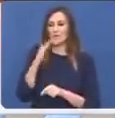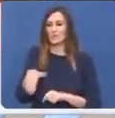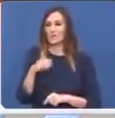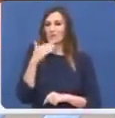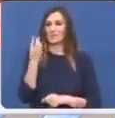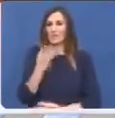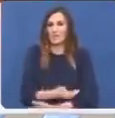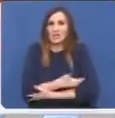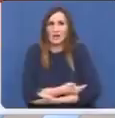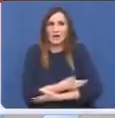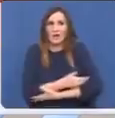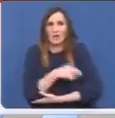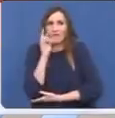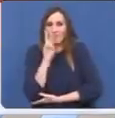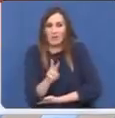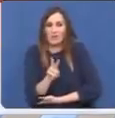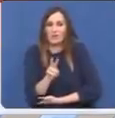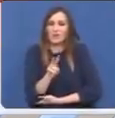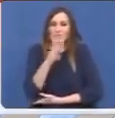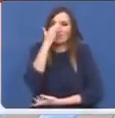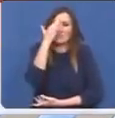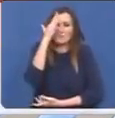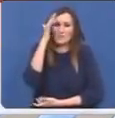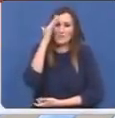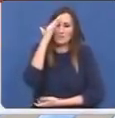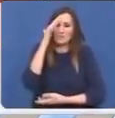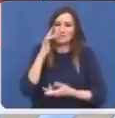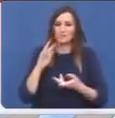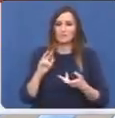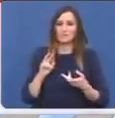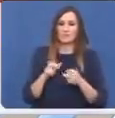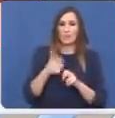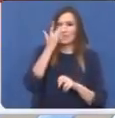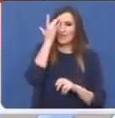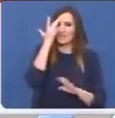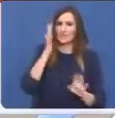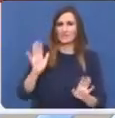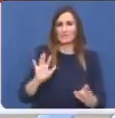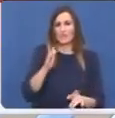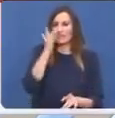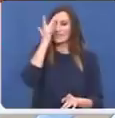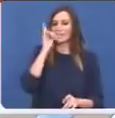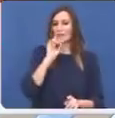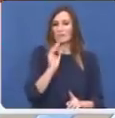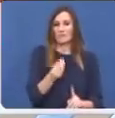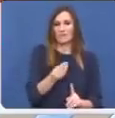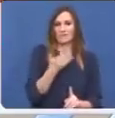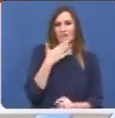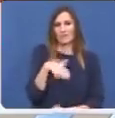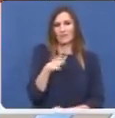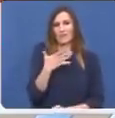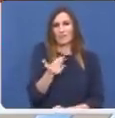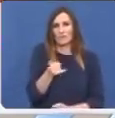ao colo quando assistiu a isto tudo. Imaginando esta questão, não é fácil. Não é fácil falar com uma menina de 12